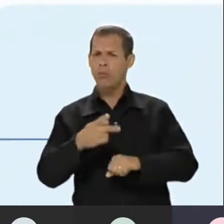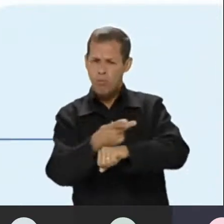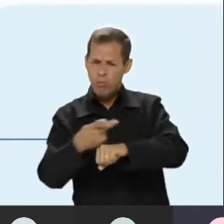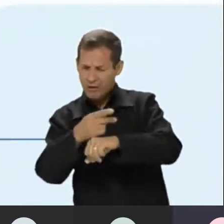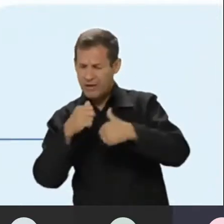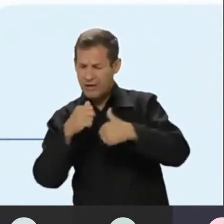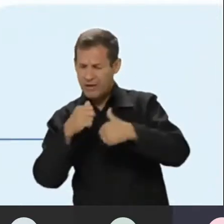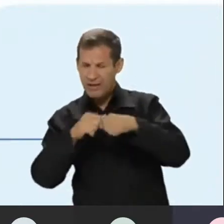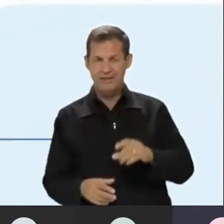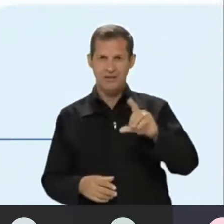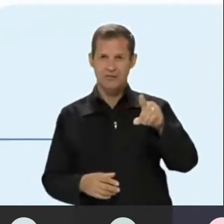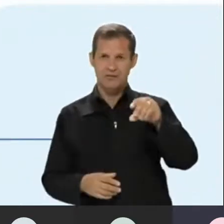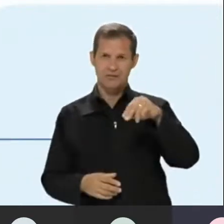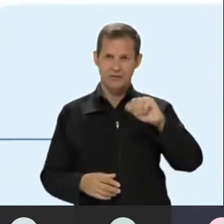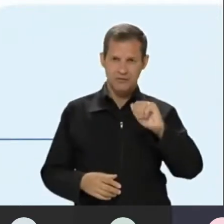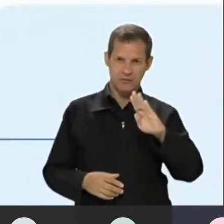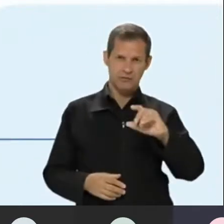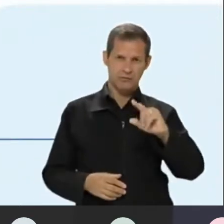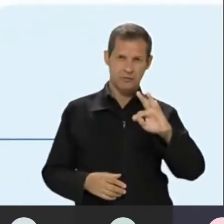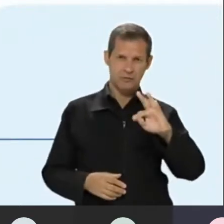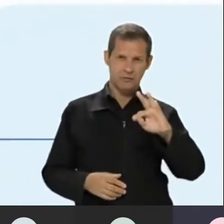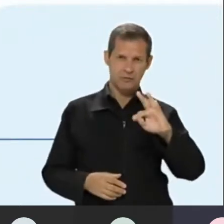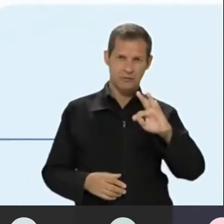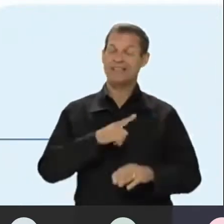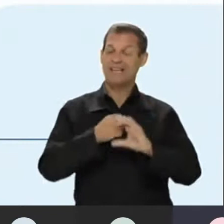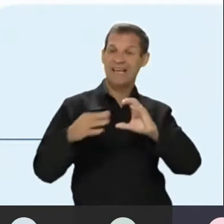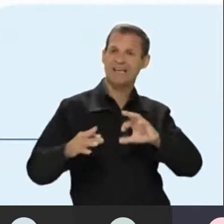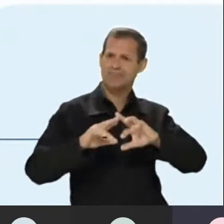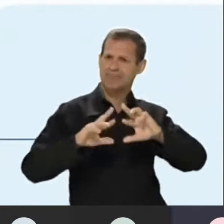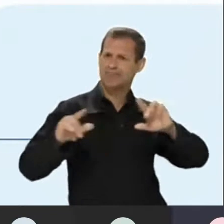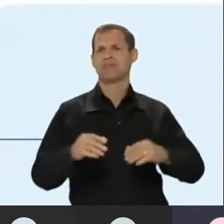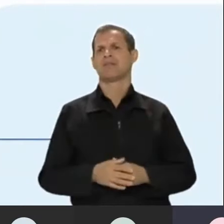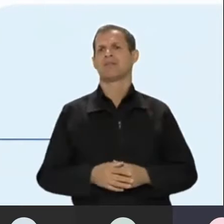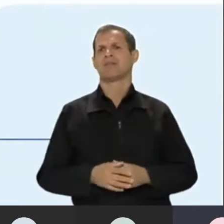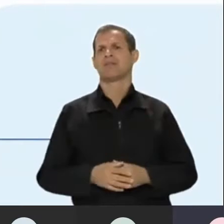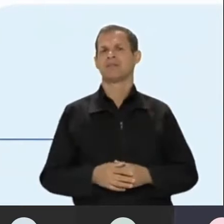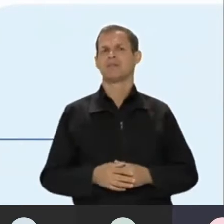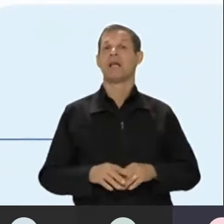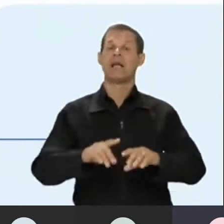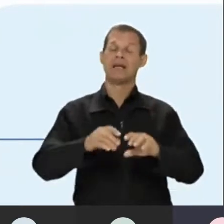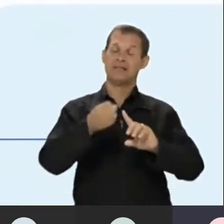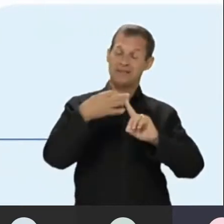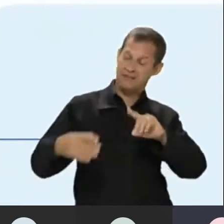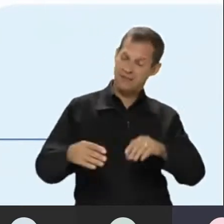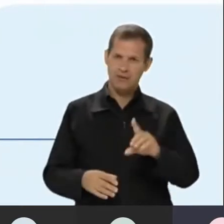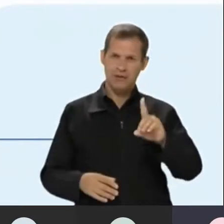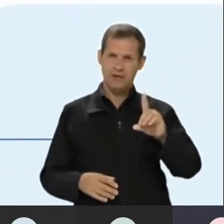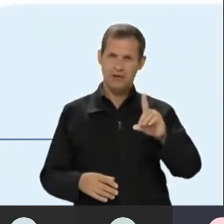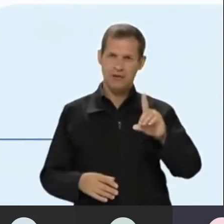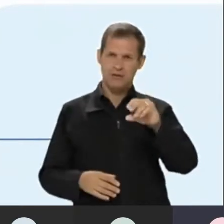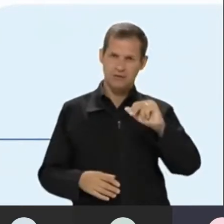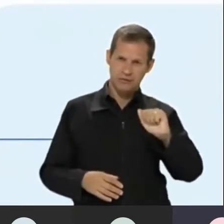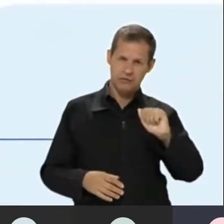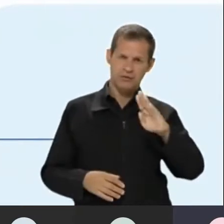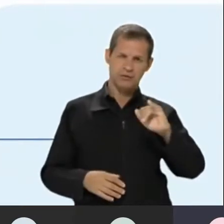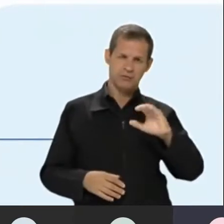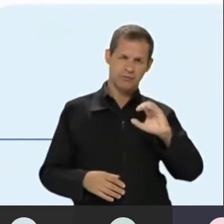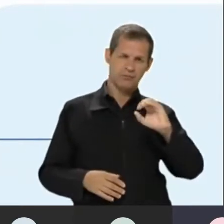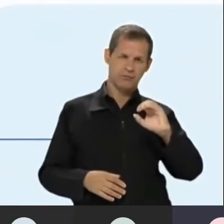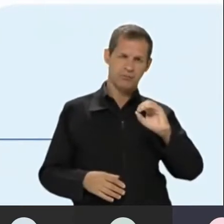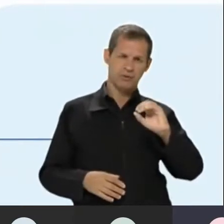tem que procurar essas zonas bioclimáticas que vão ter características diferentes. Definindo essas zonas bioclimáticas,